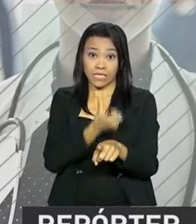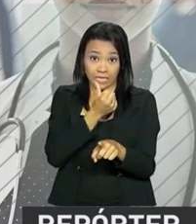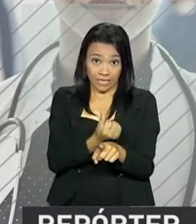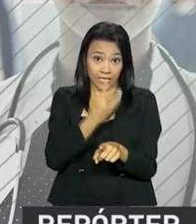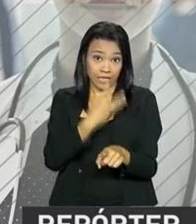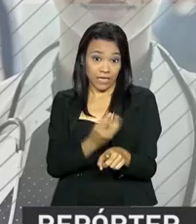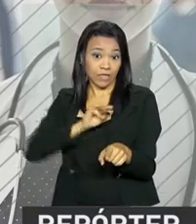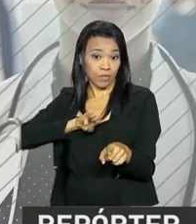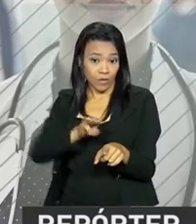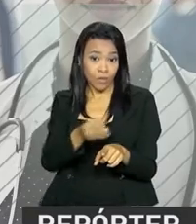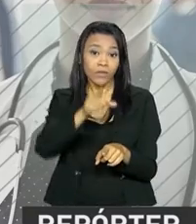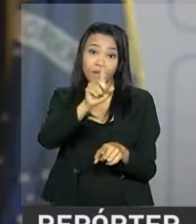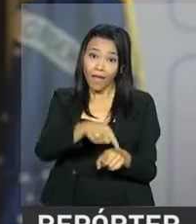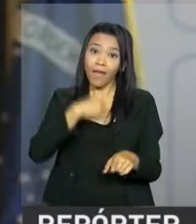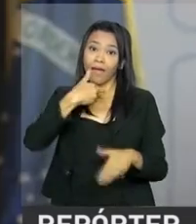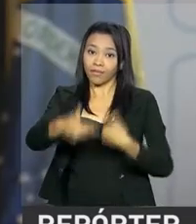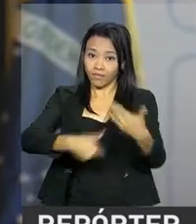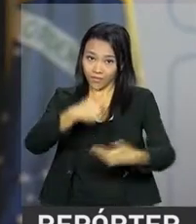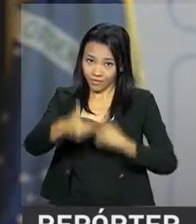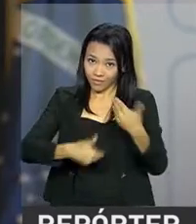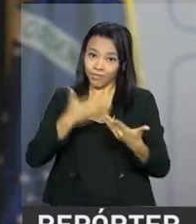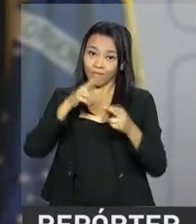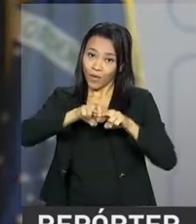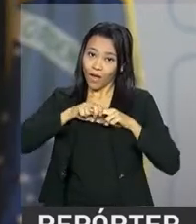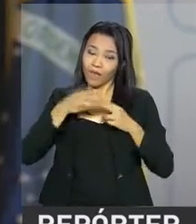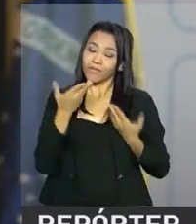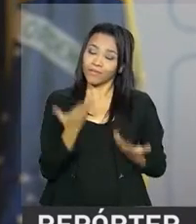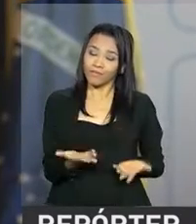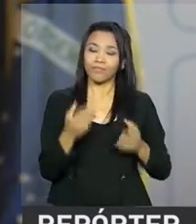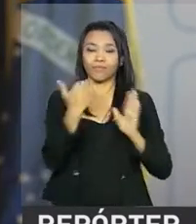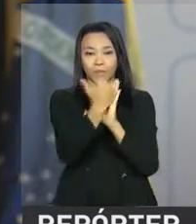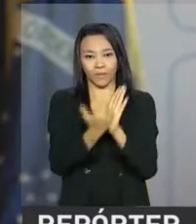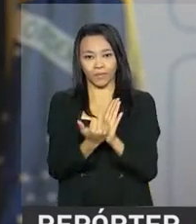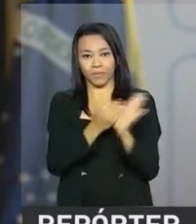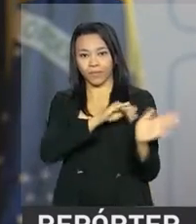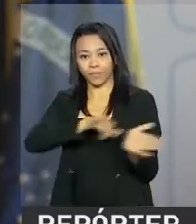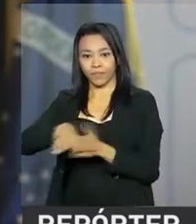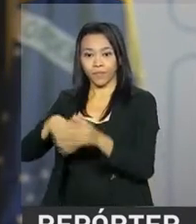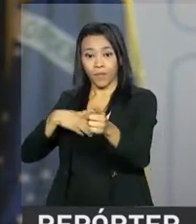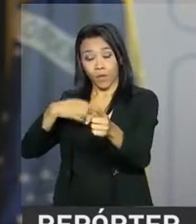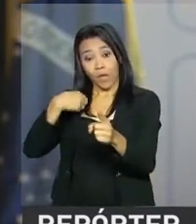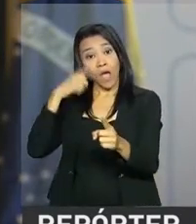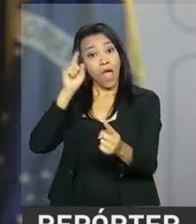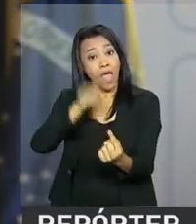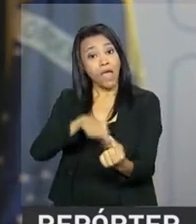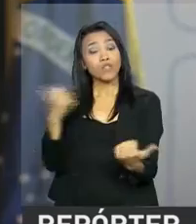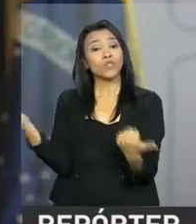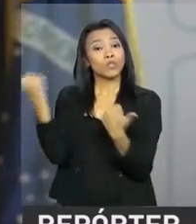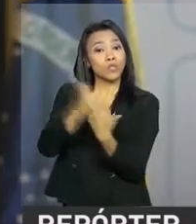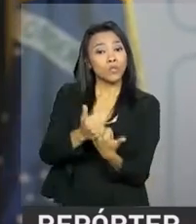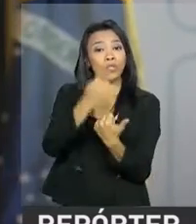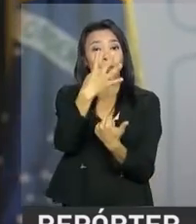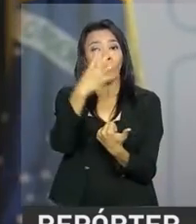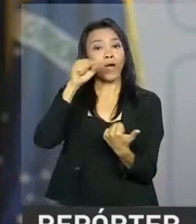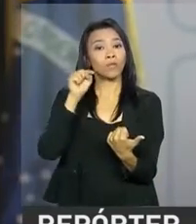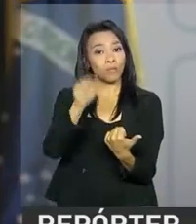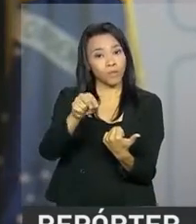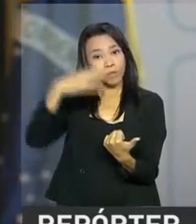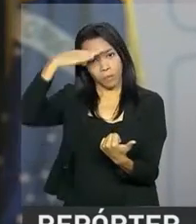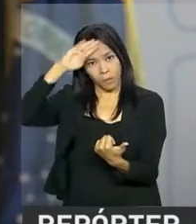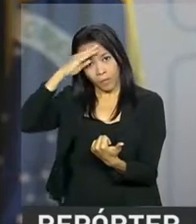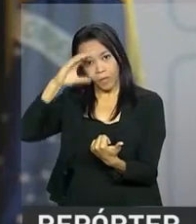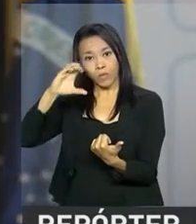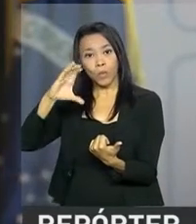são atendidos pelo programa. A meta do governo federal é chegar a 4 mil substituições de médicos cubanos